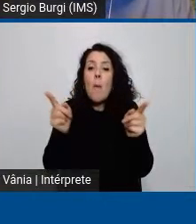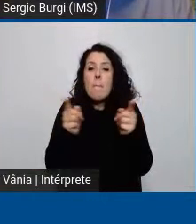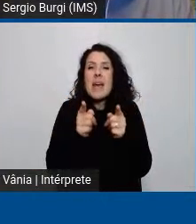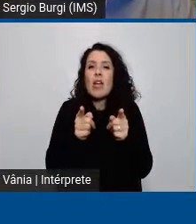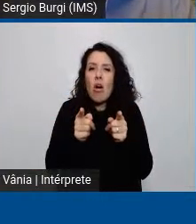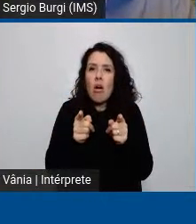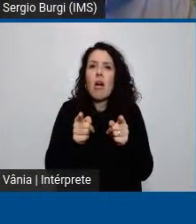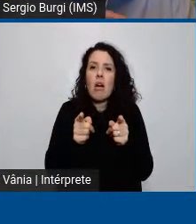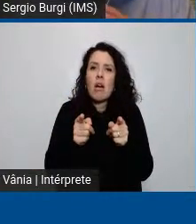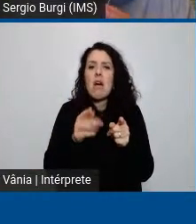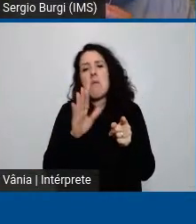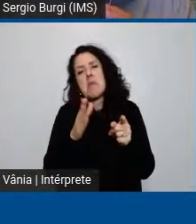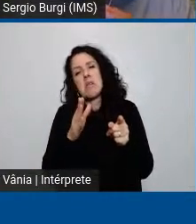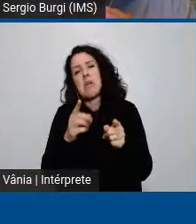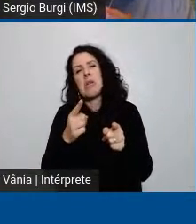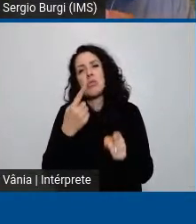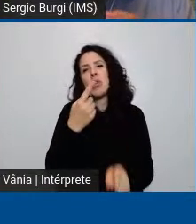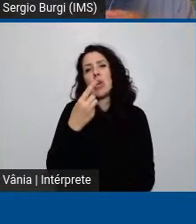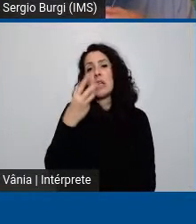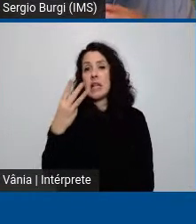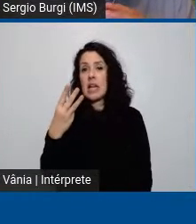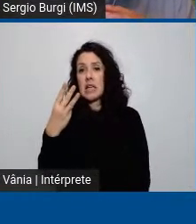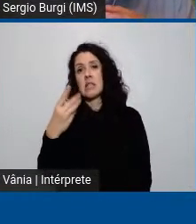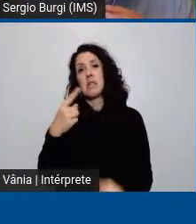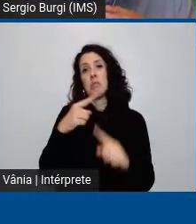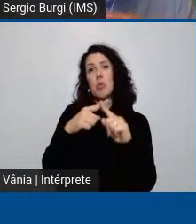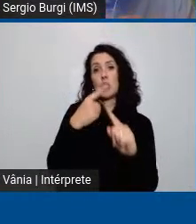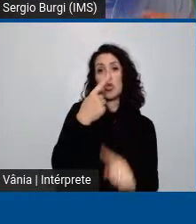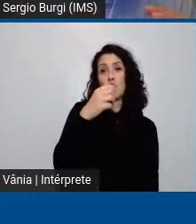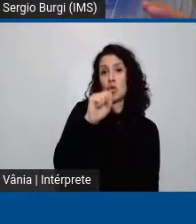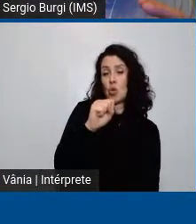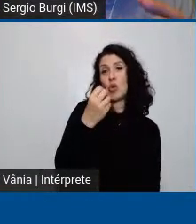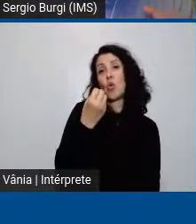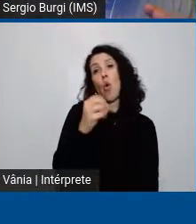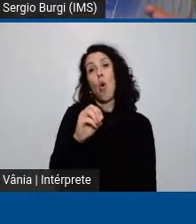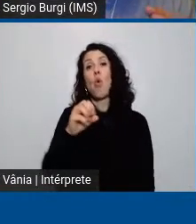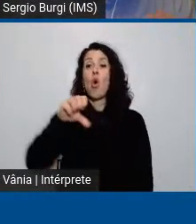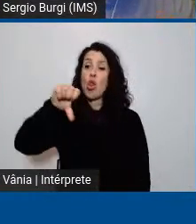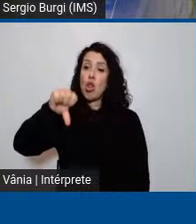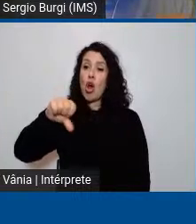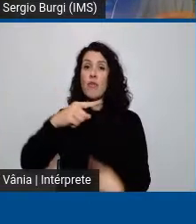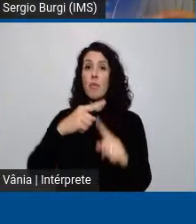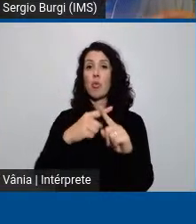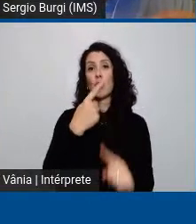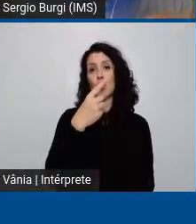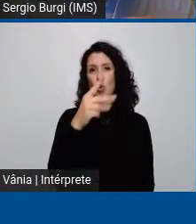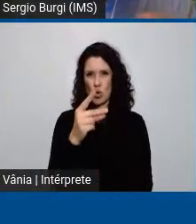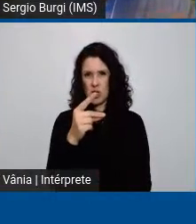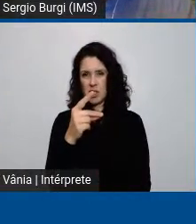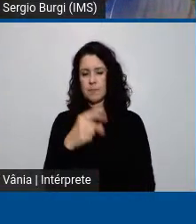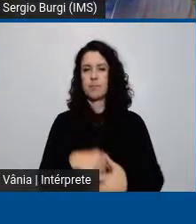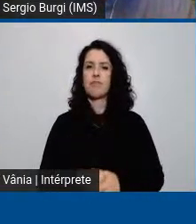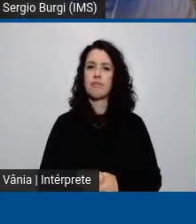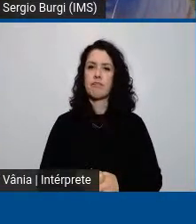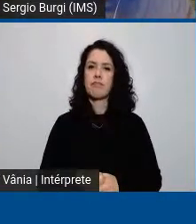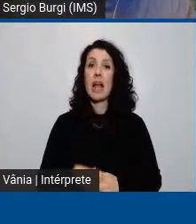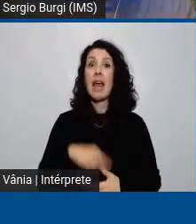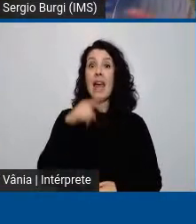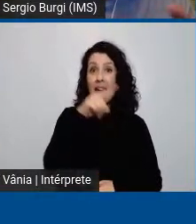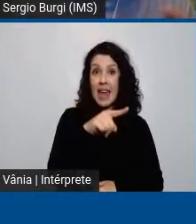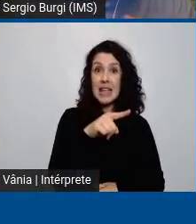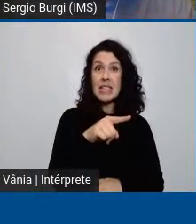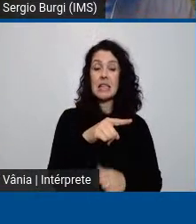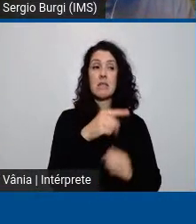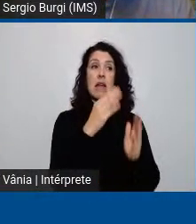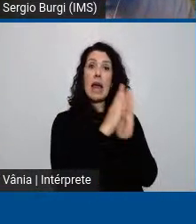principalmente 13x18 e 9x12. E aqui é um catálogo que já atua em direção a toda